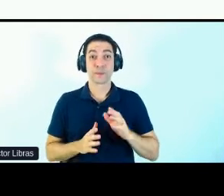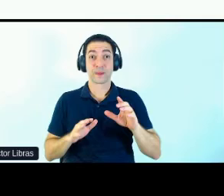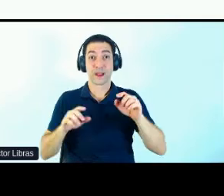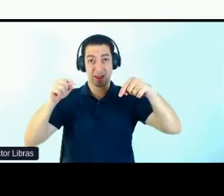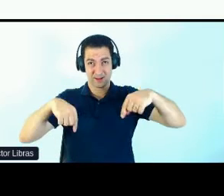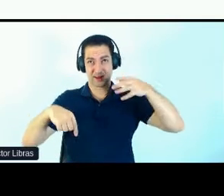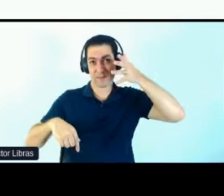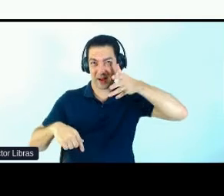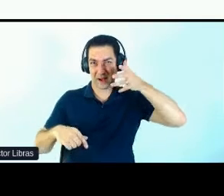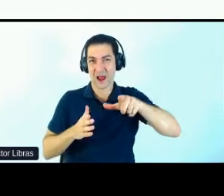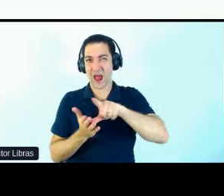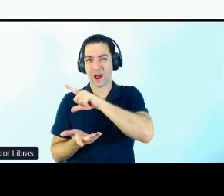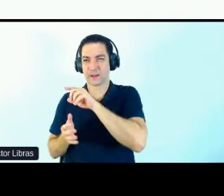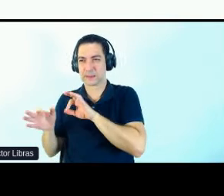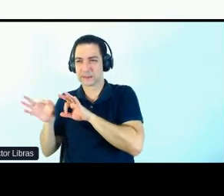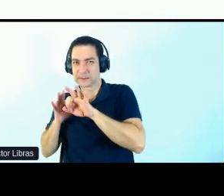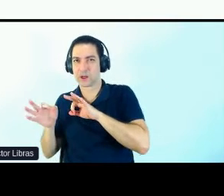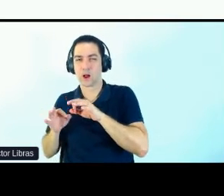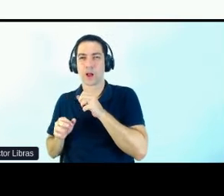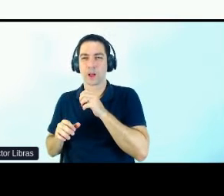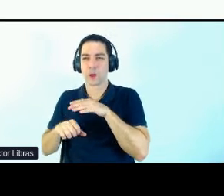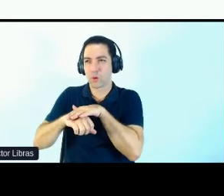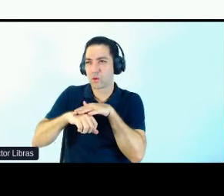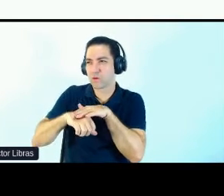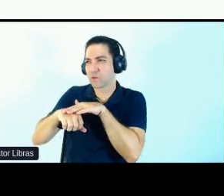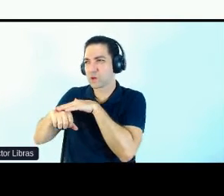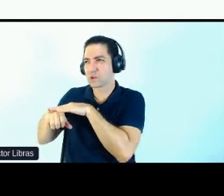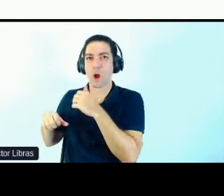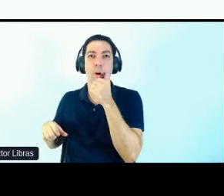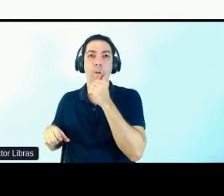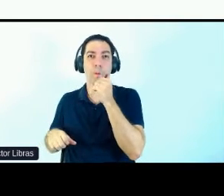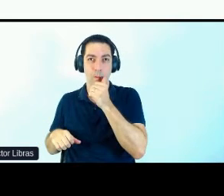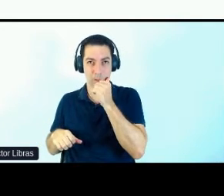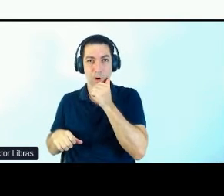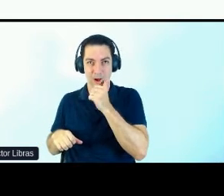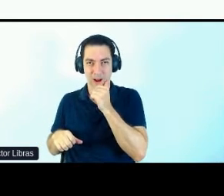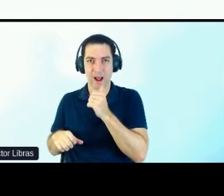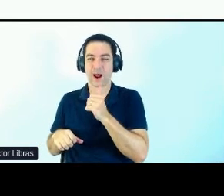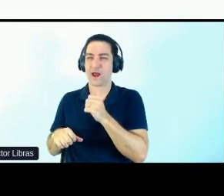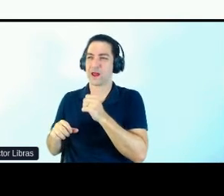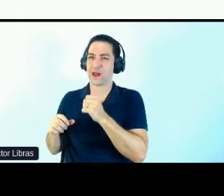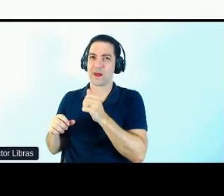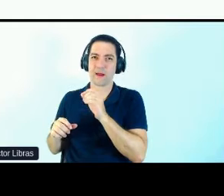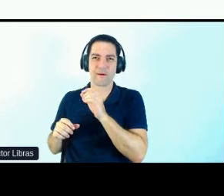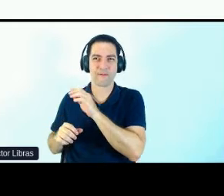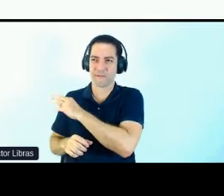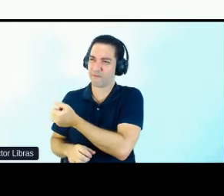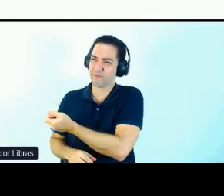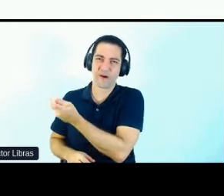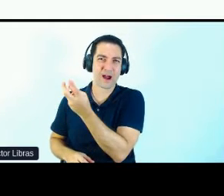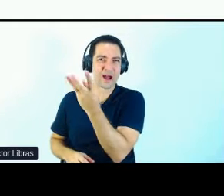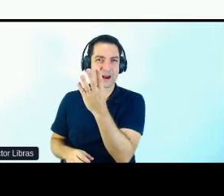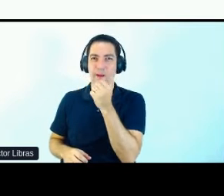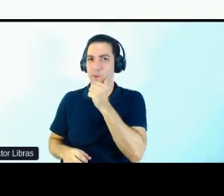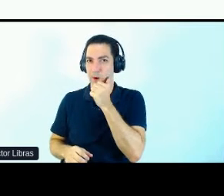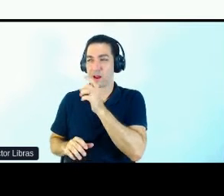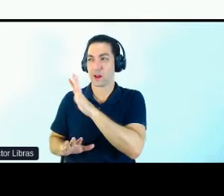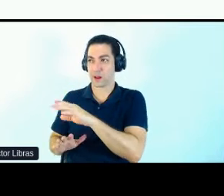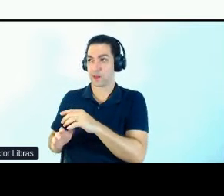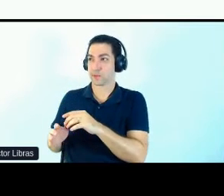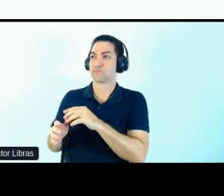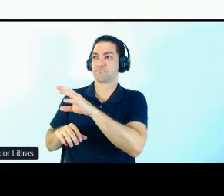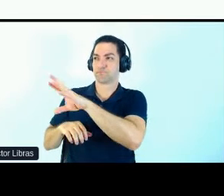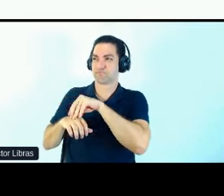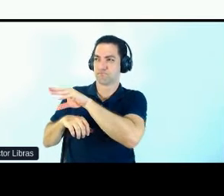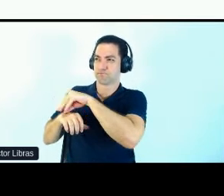com algumas mulheres, nós também somos mulheres, para trazer essas constatações, experiências e fatos. E